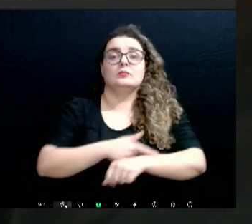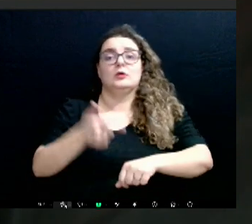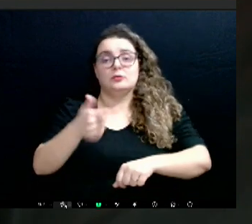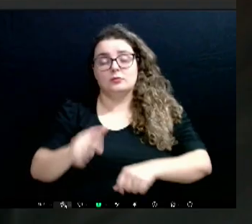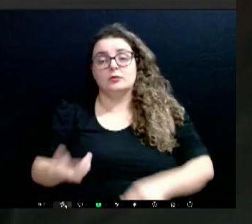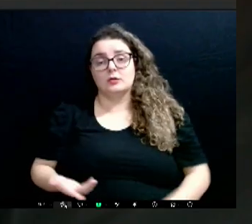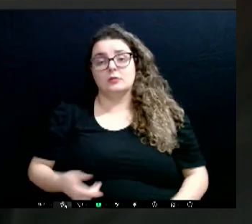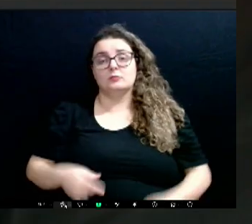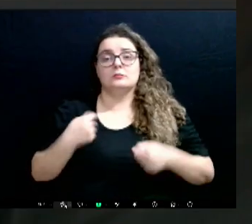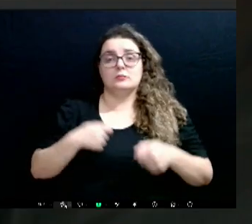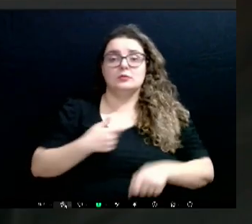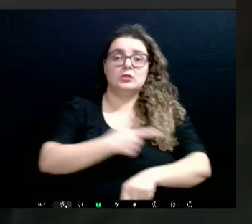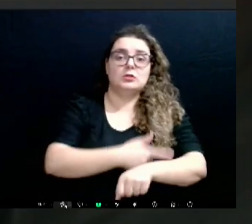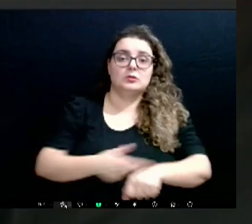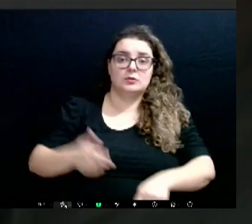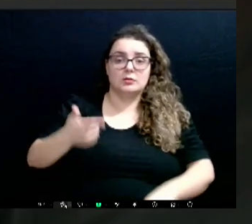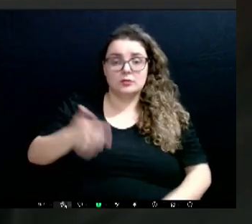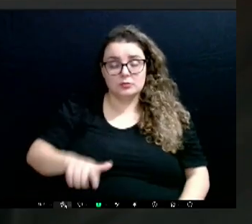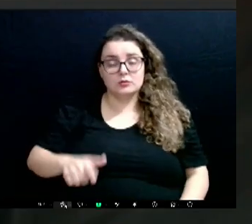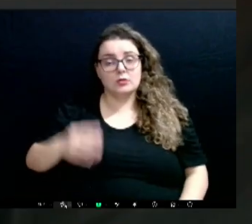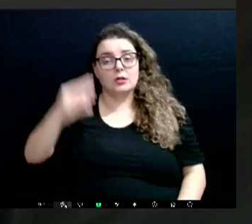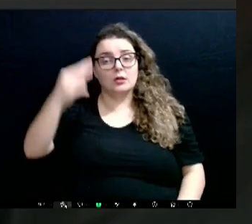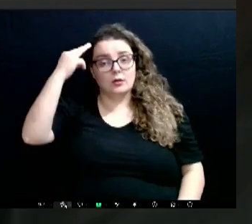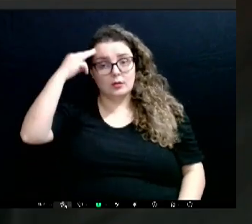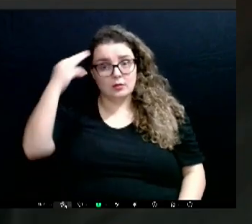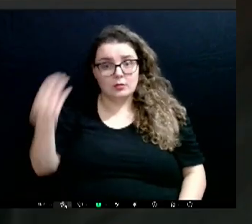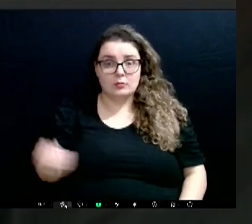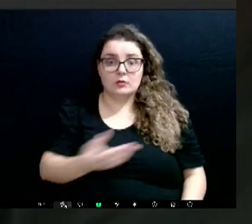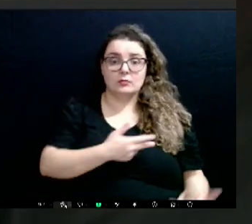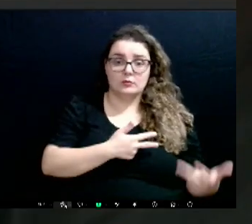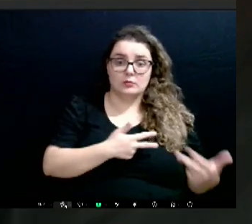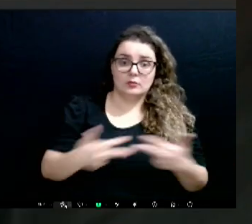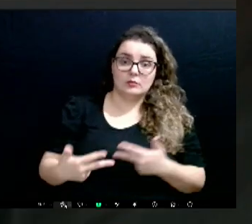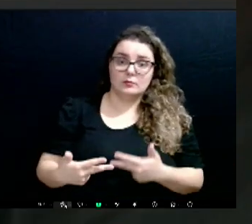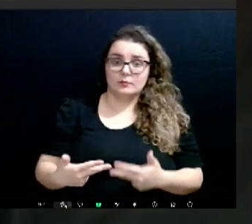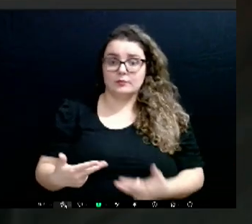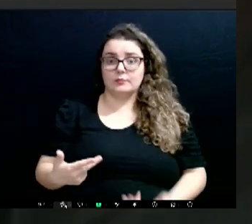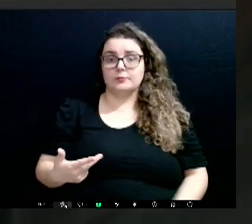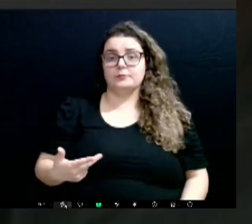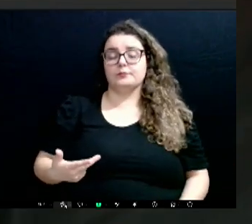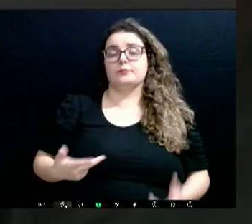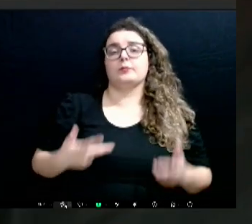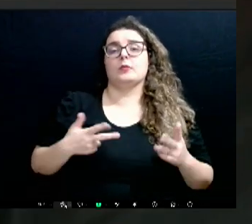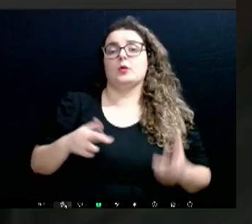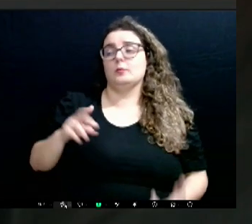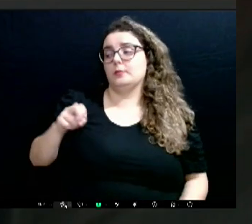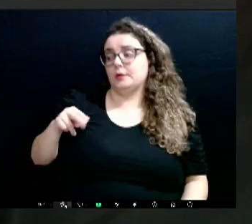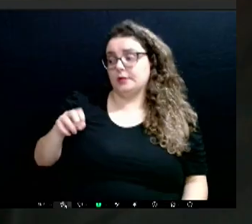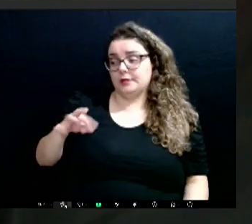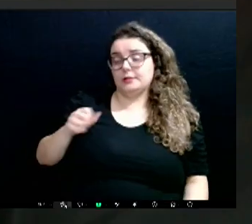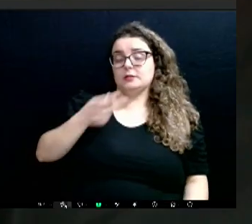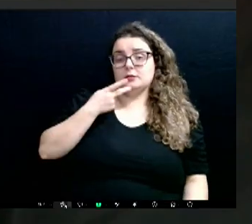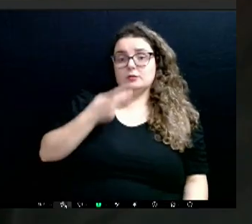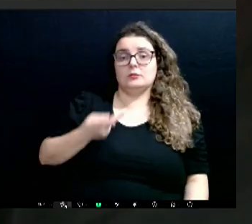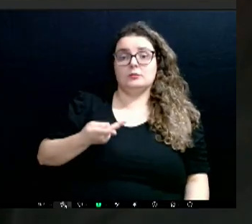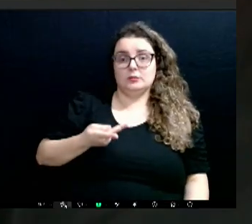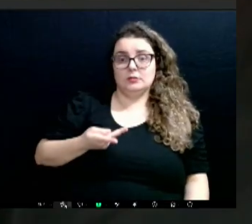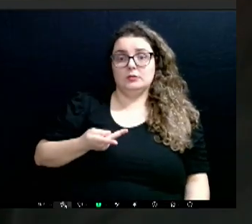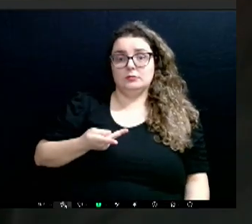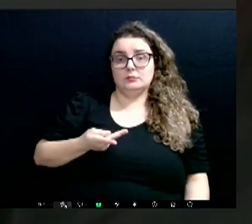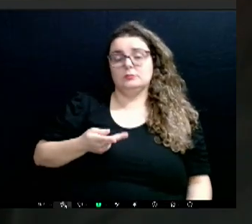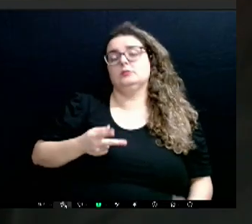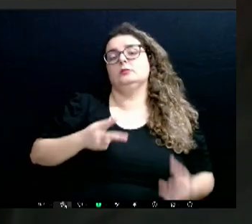reeducar a mente para um novo padrão. Olha, como a Renata muito bem colocou, de acordo com o